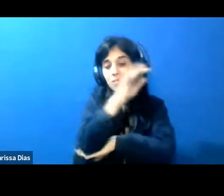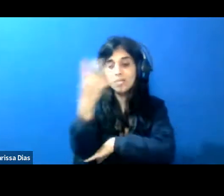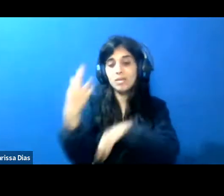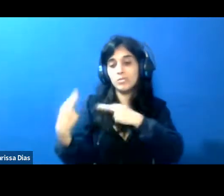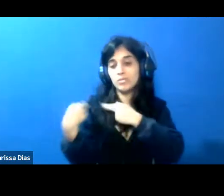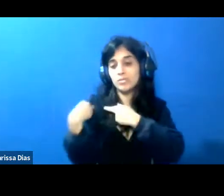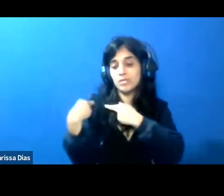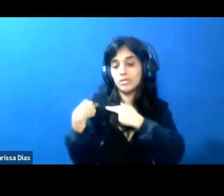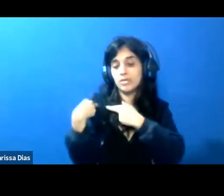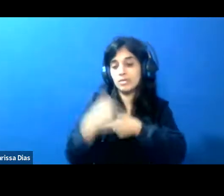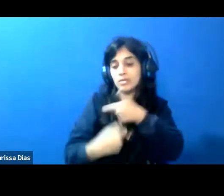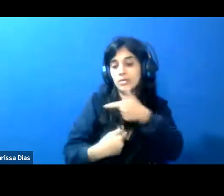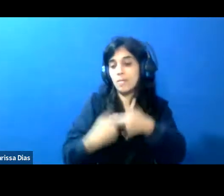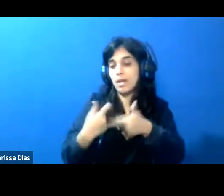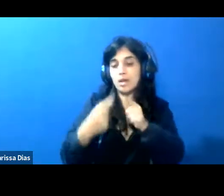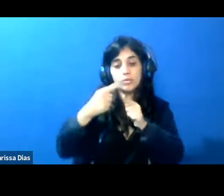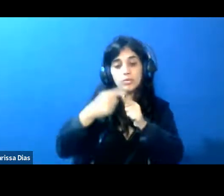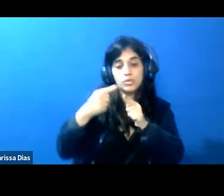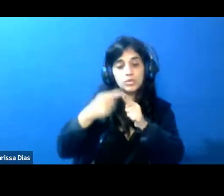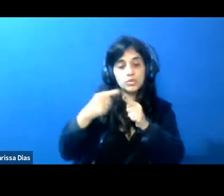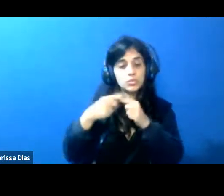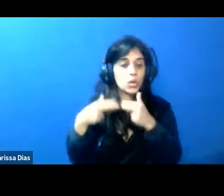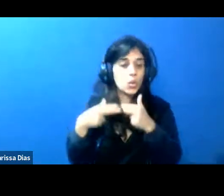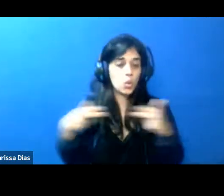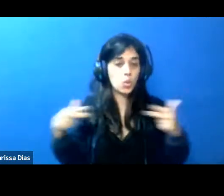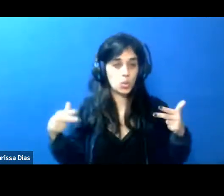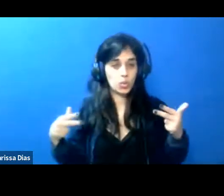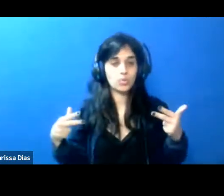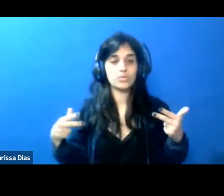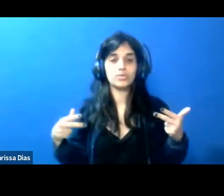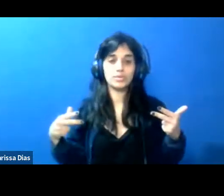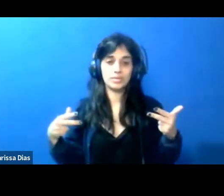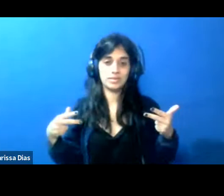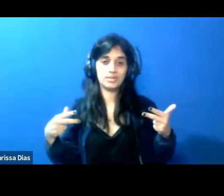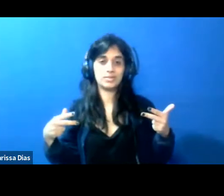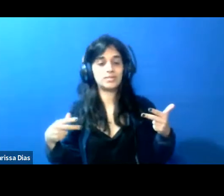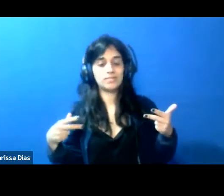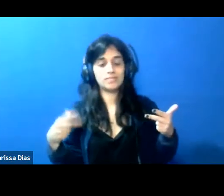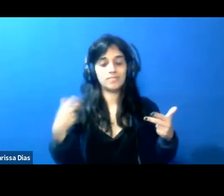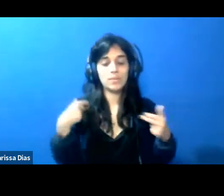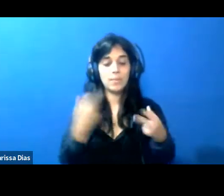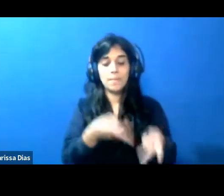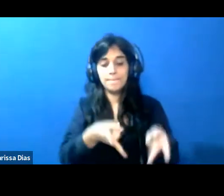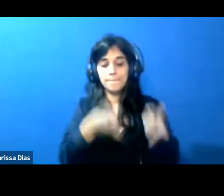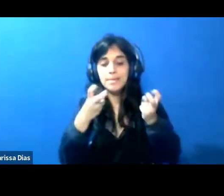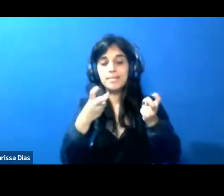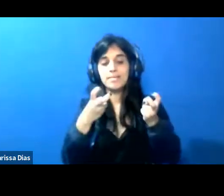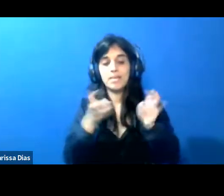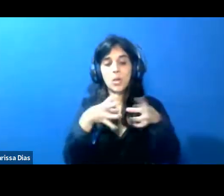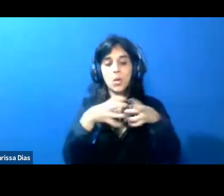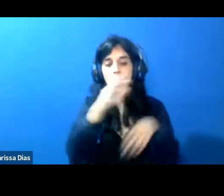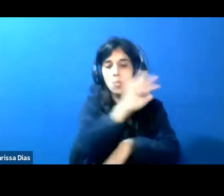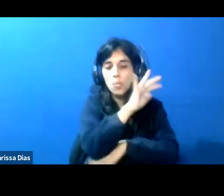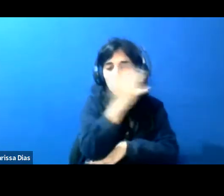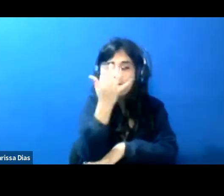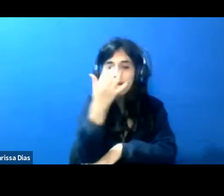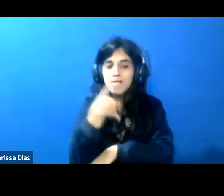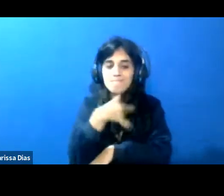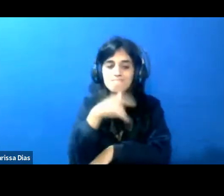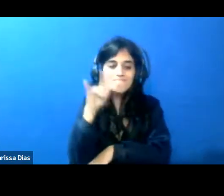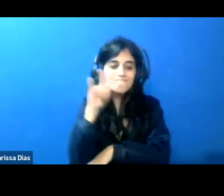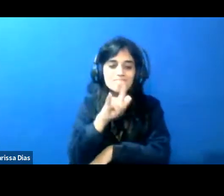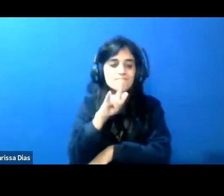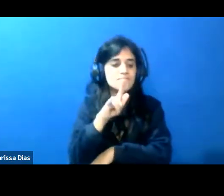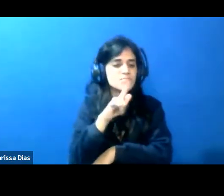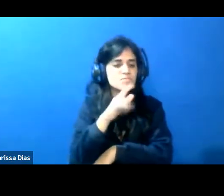é o reino assim mais que eu adoro, assim, né? Não que os